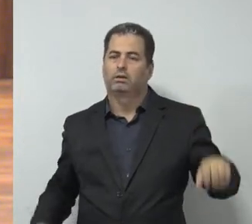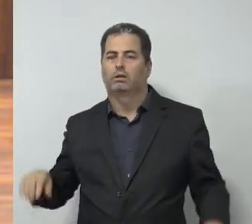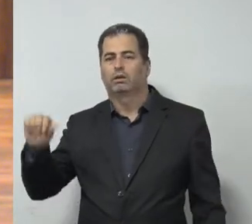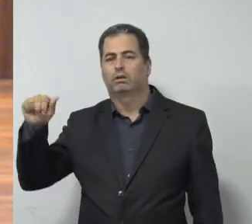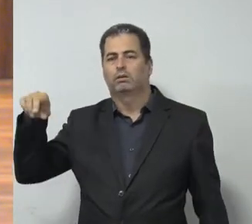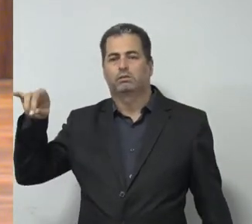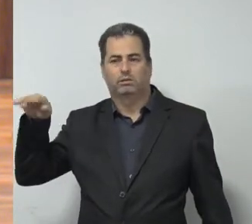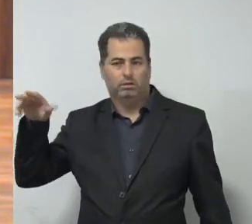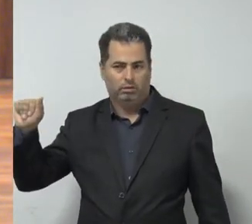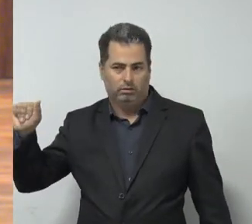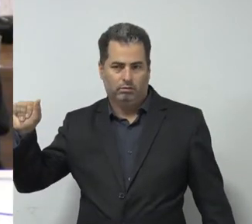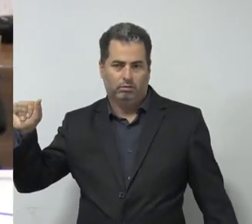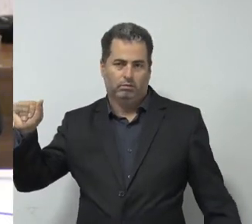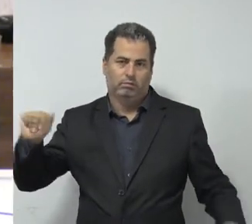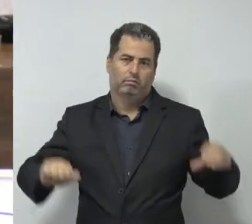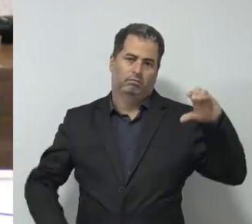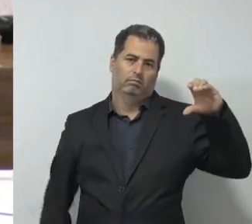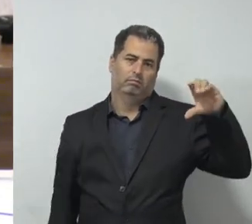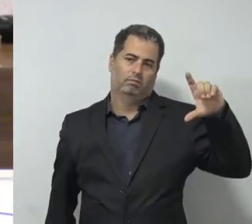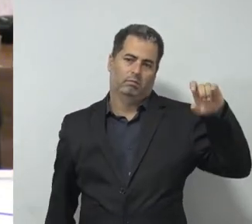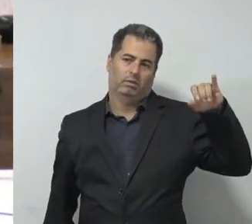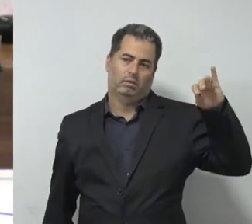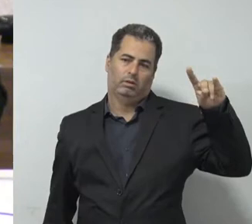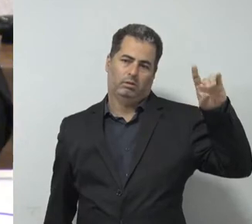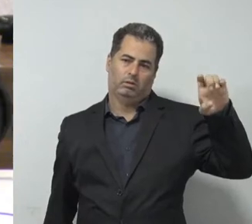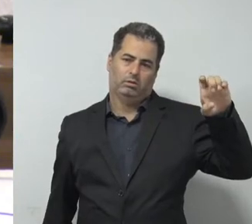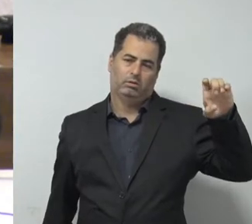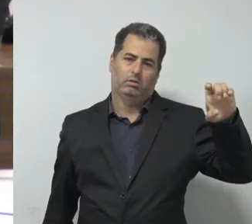Rezende, vereadora Cleide Hilário,